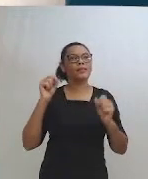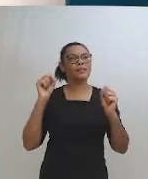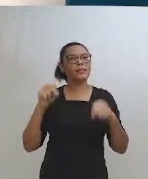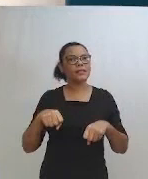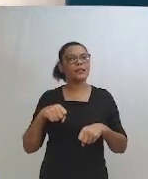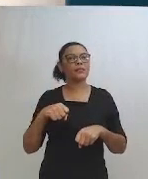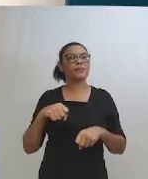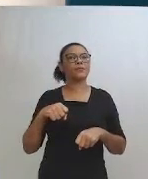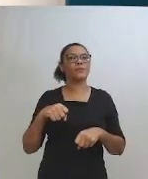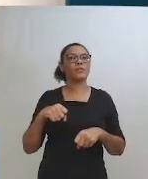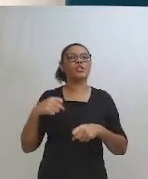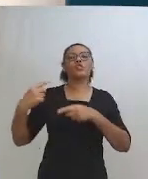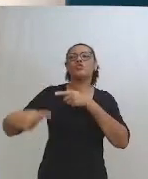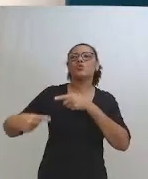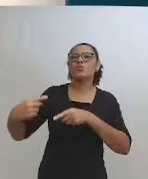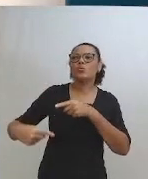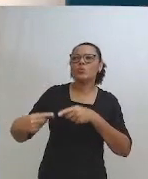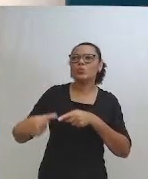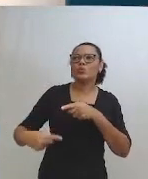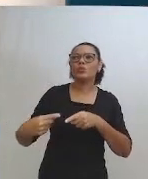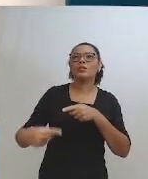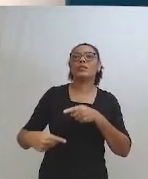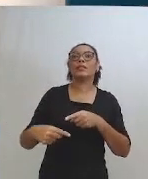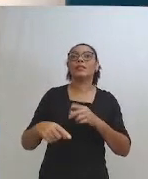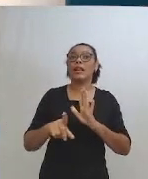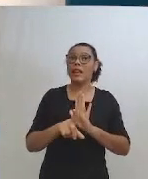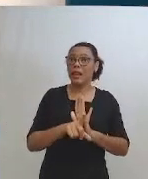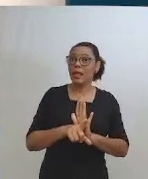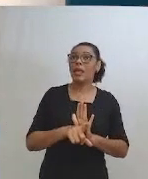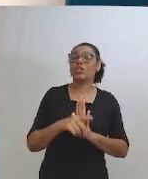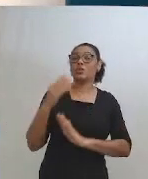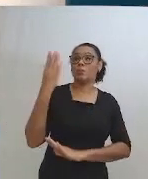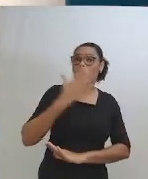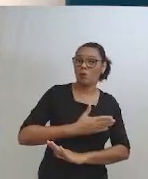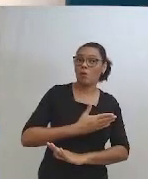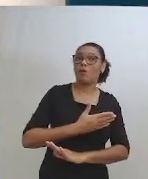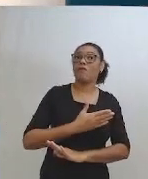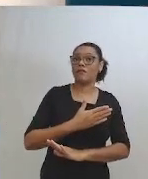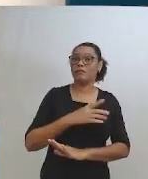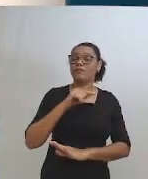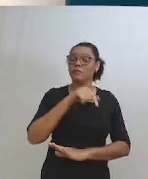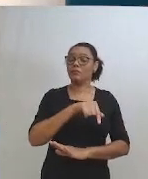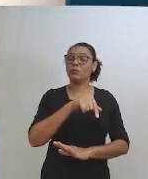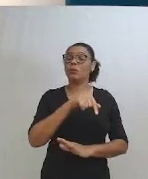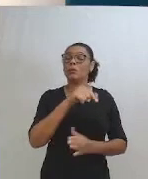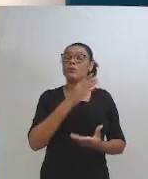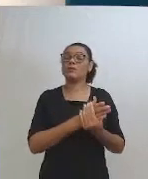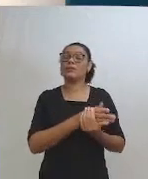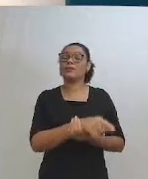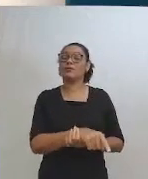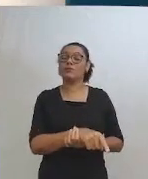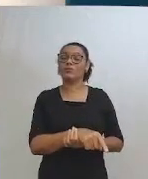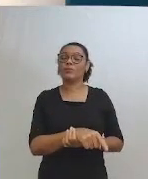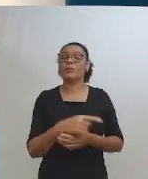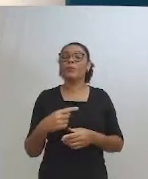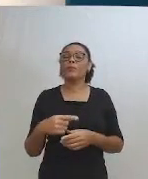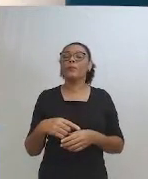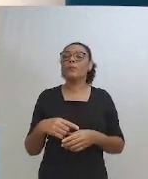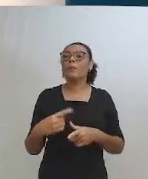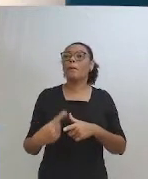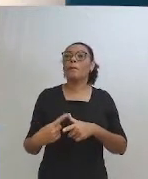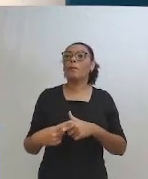discutir ilicitudes de provas no presente caso, pois está mais do que